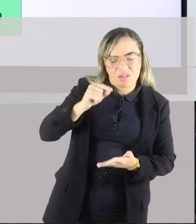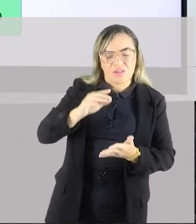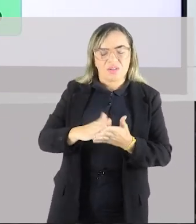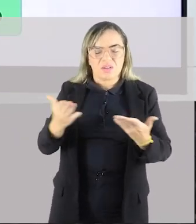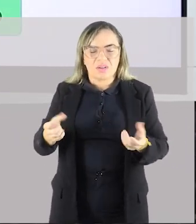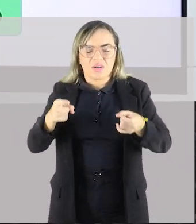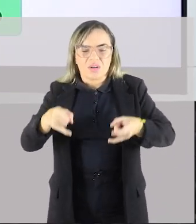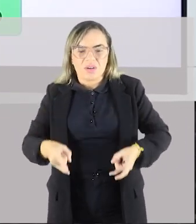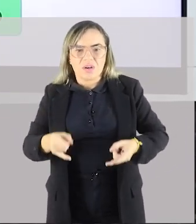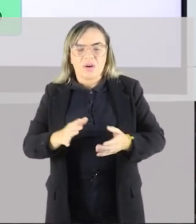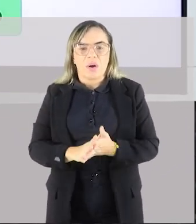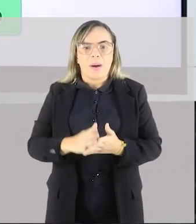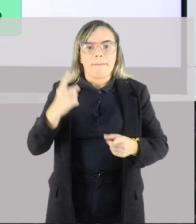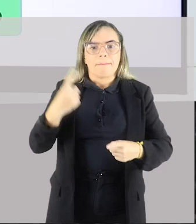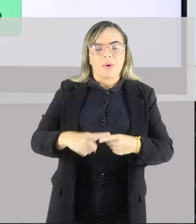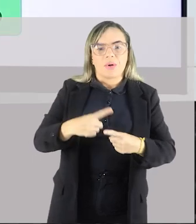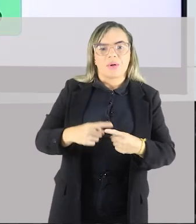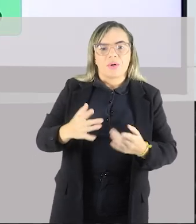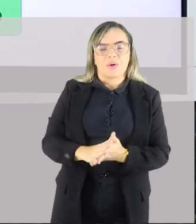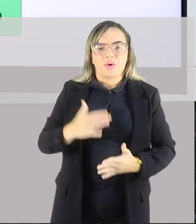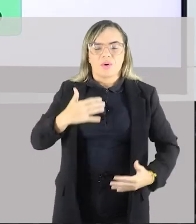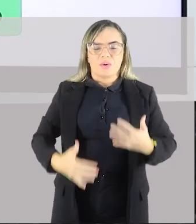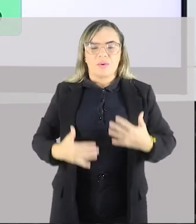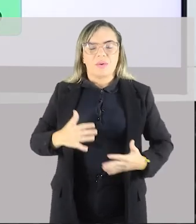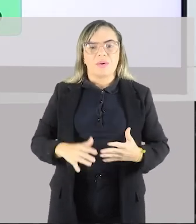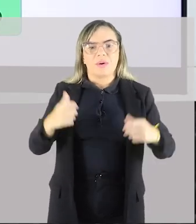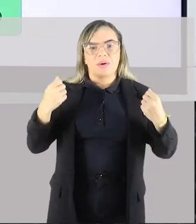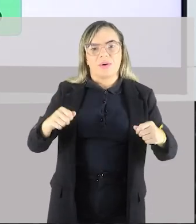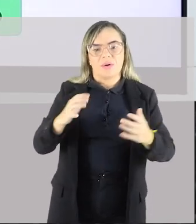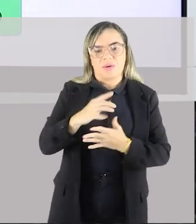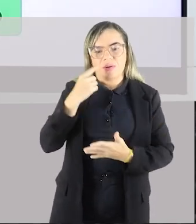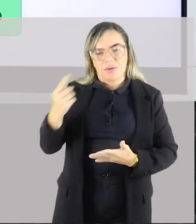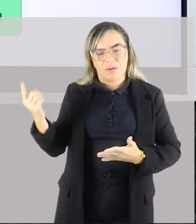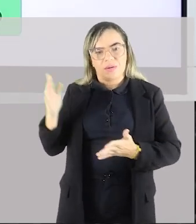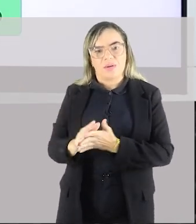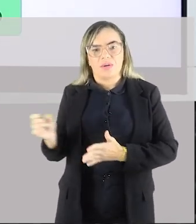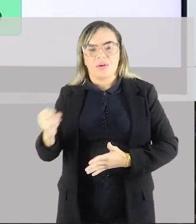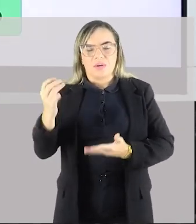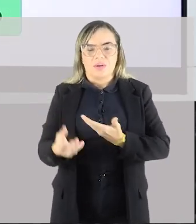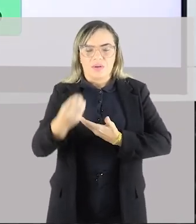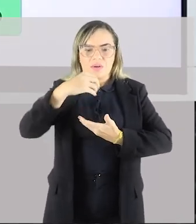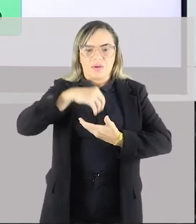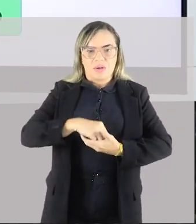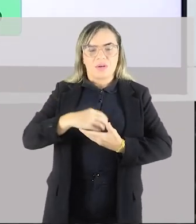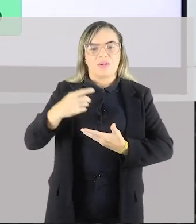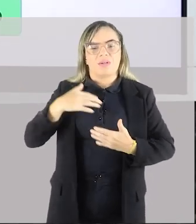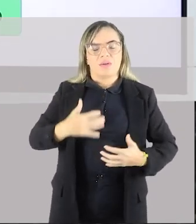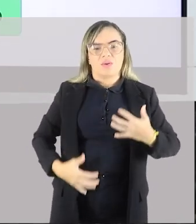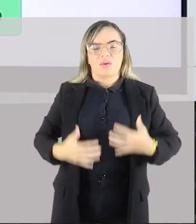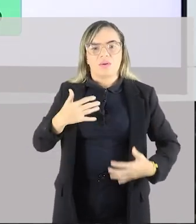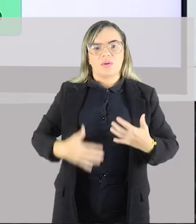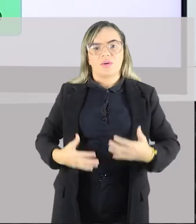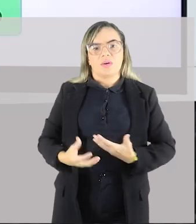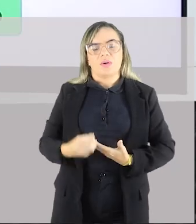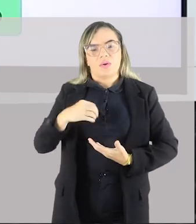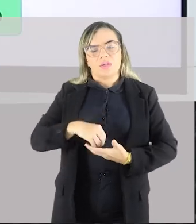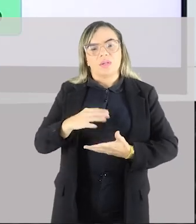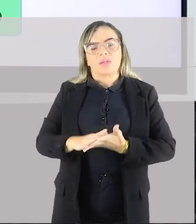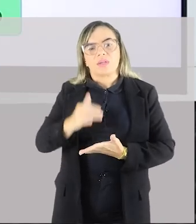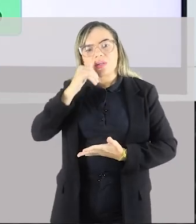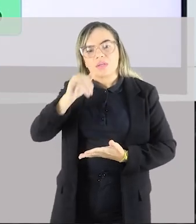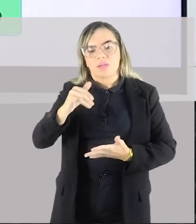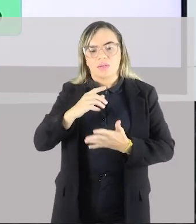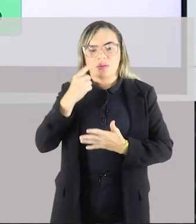atividades vitais. Então, é super importante ter essa reserva aí de energia pra gente, tá? Bora lá.